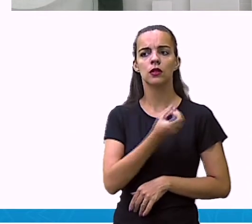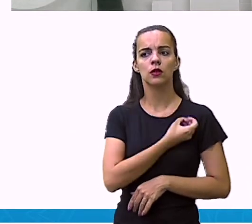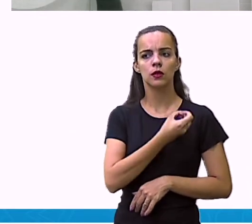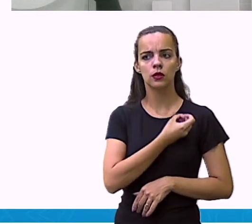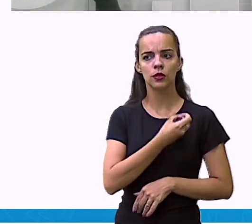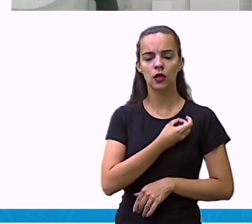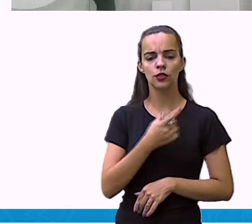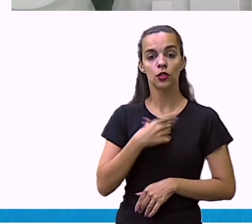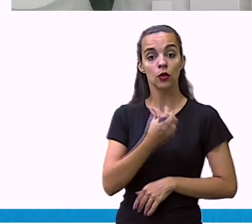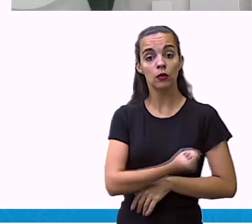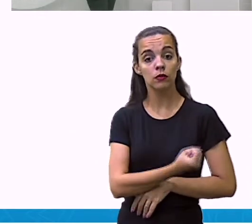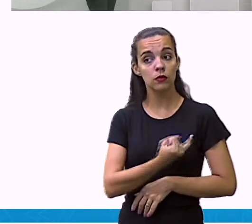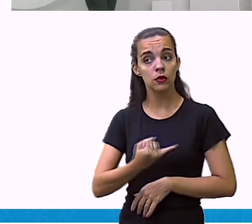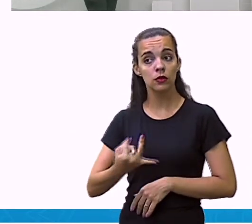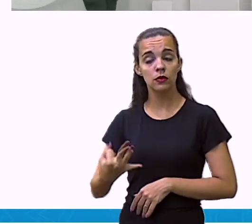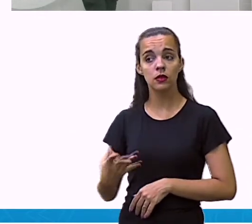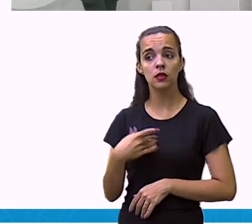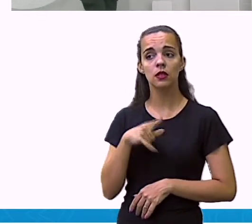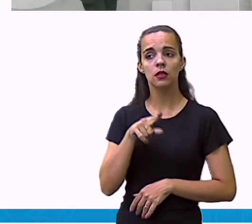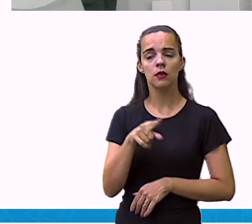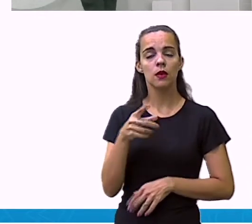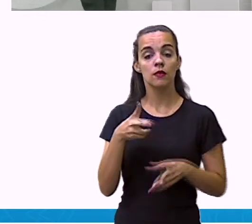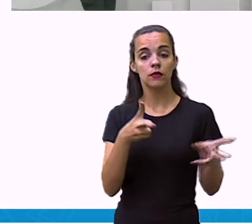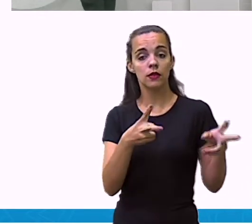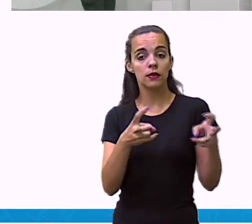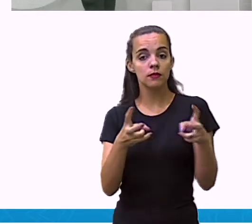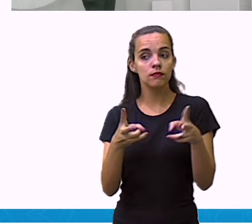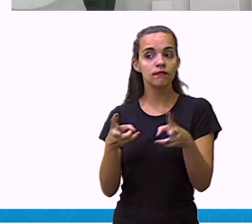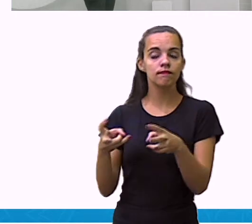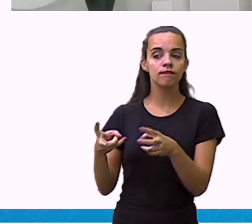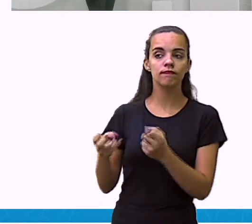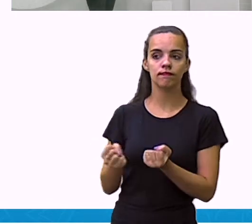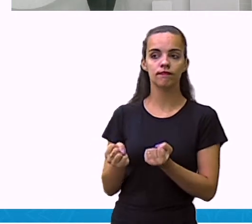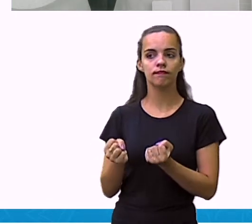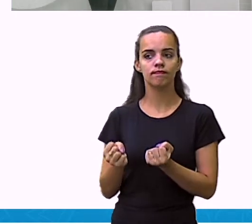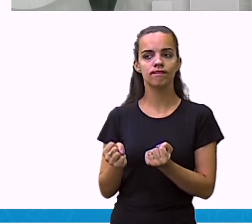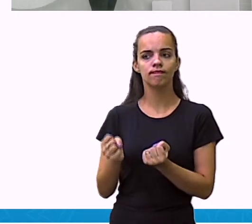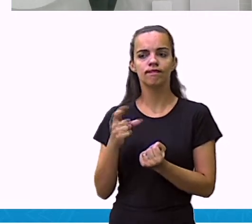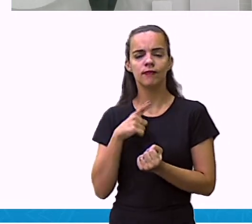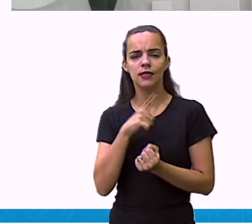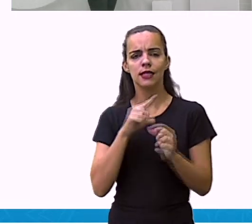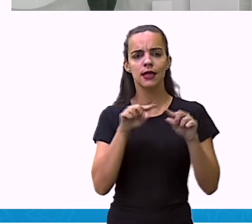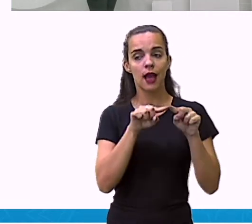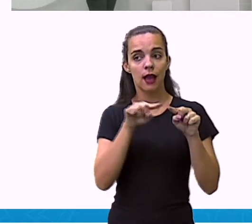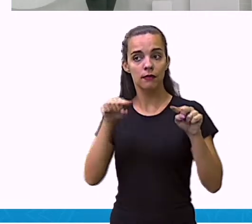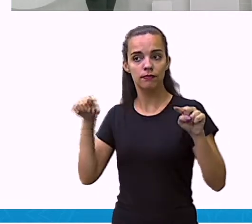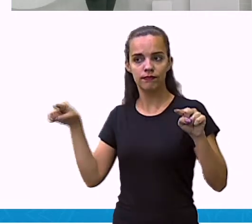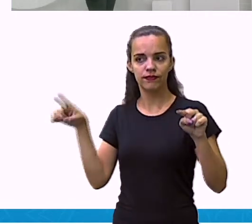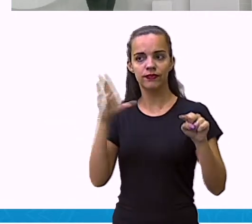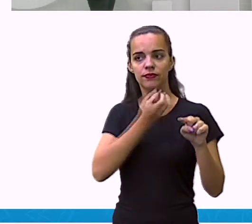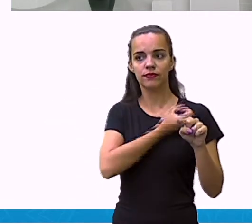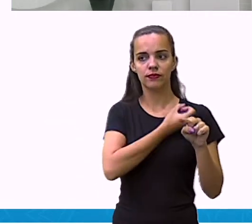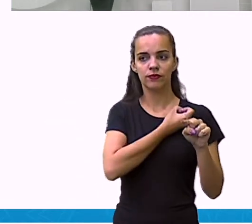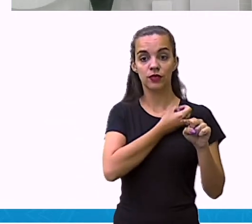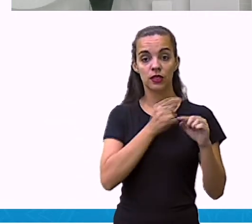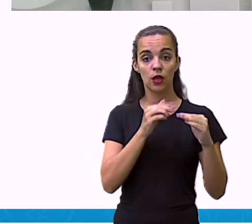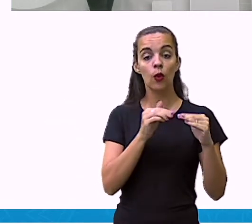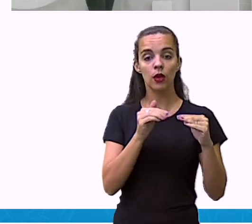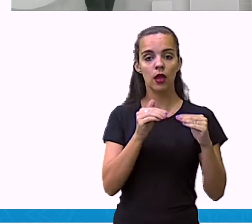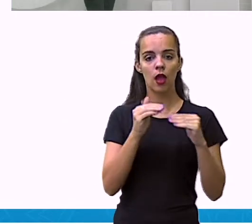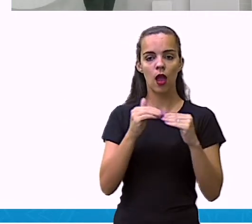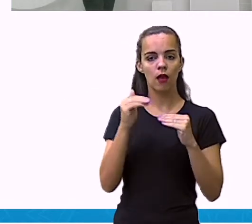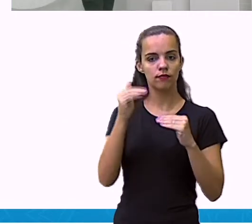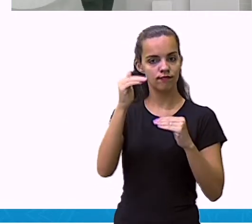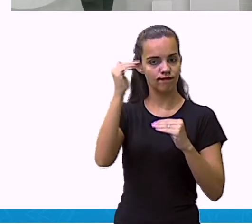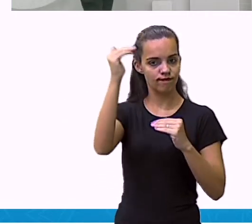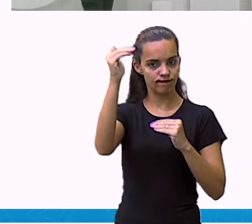cada quantidade, você vai perceber que esta reta numérica está em ordem crescente. Como